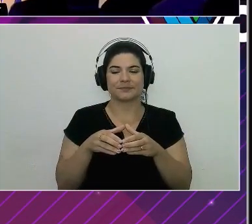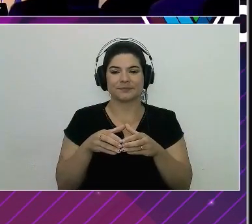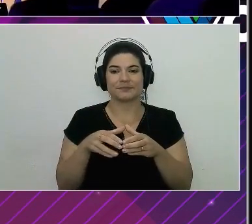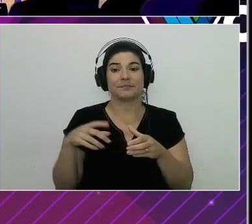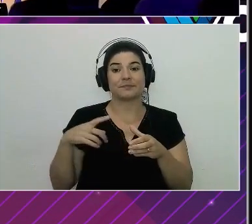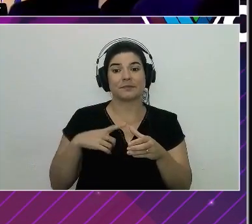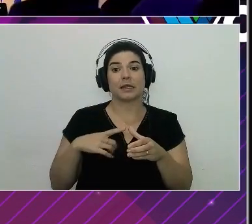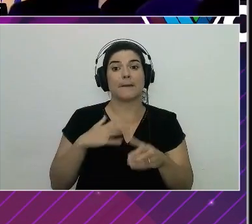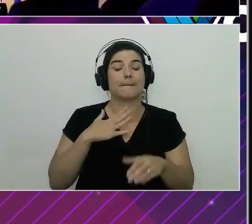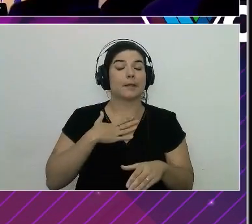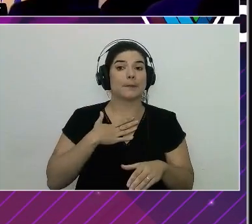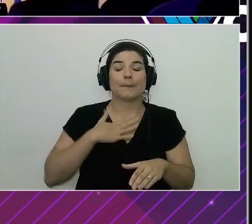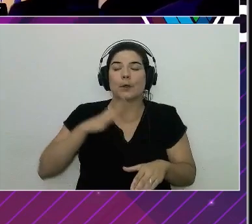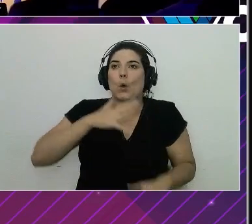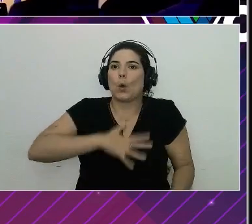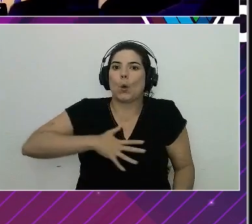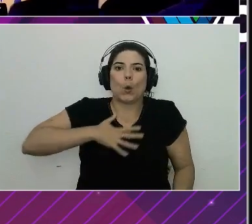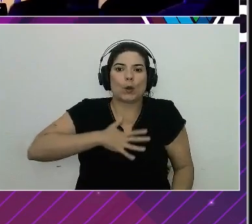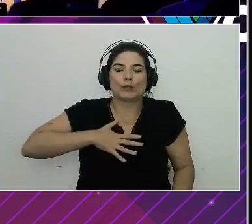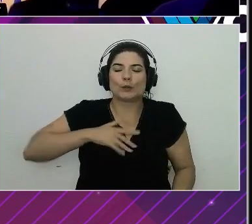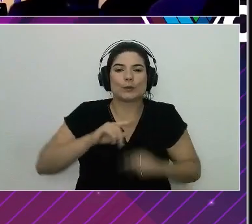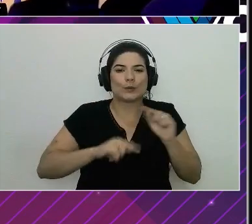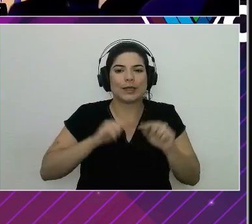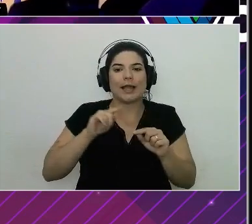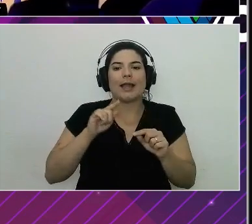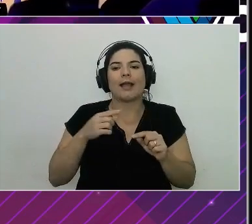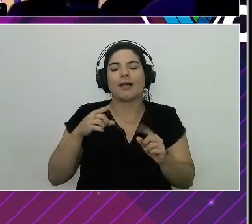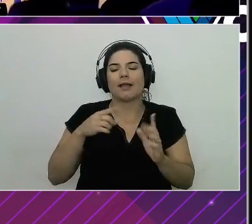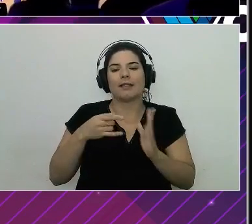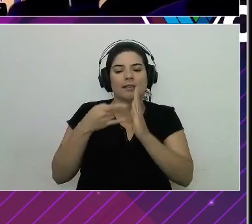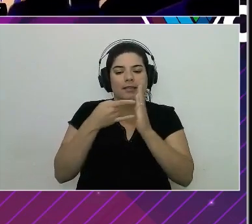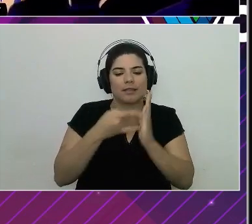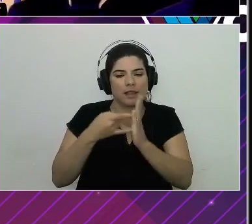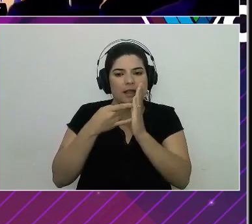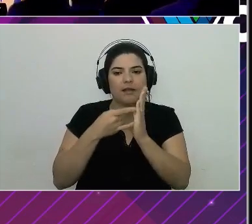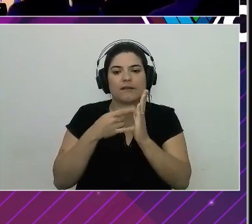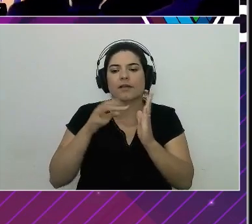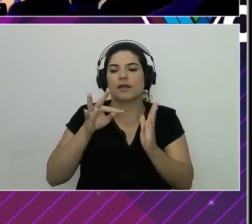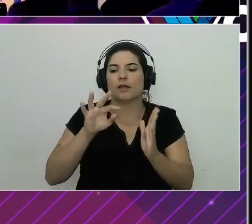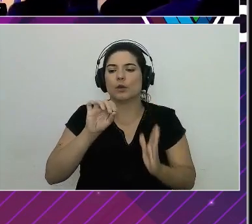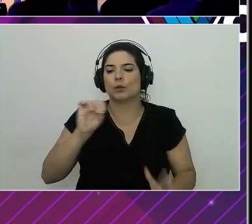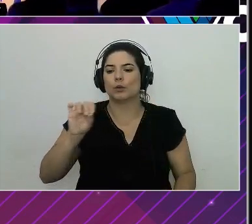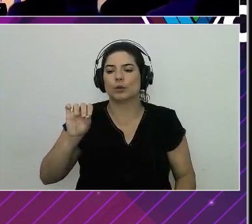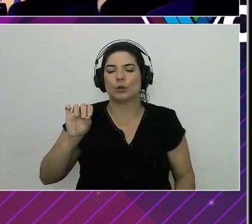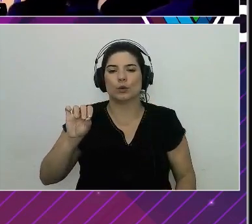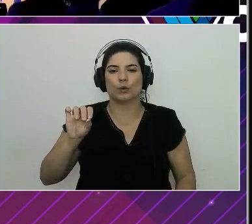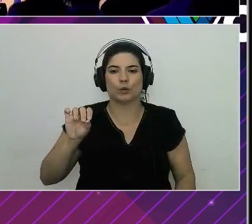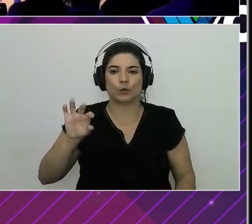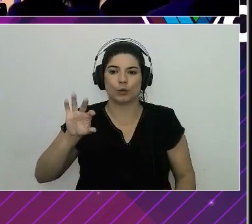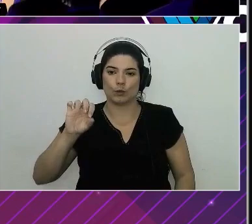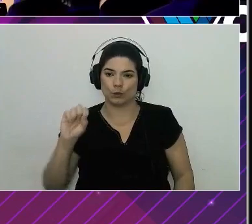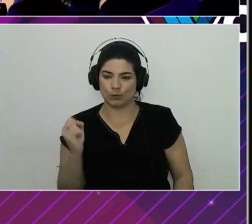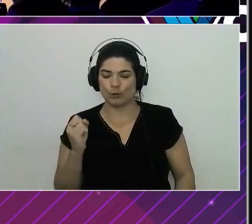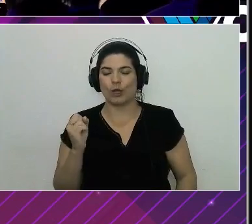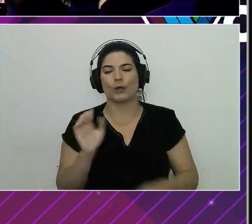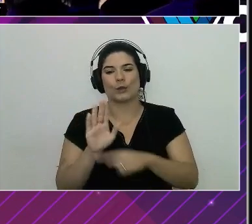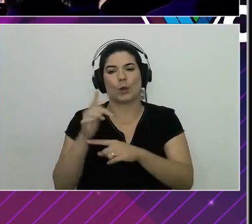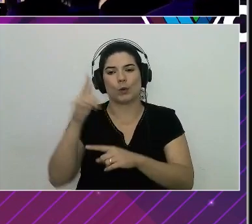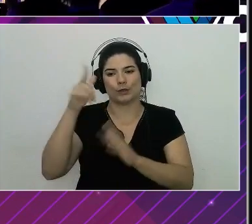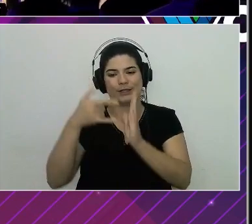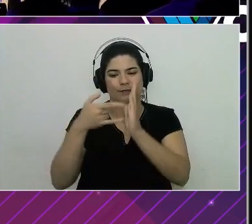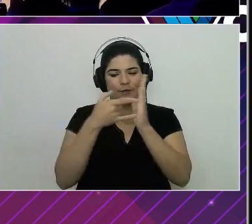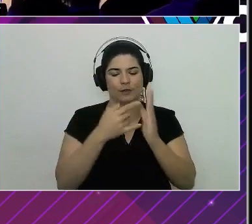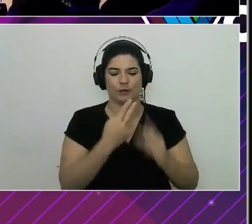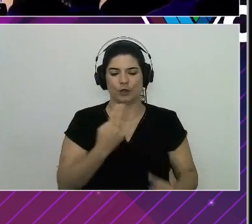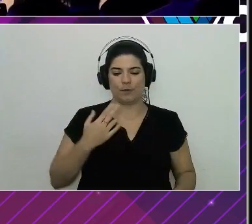maiores prazeres é desenvolver DevTools para ajudar outros desenvolvedores. Matheus? Tudo bem? Eu sou o Matheus, eu também sou um